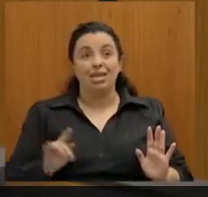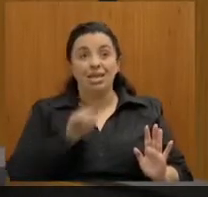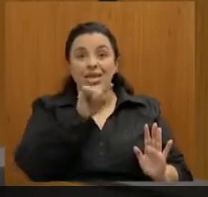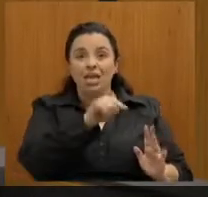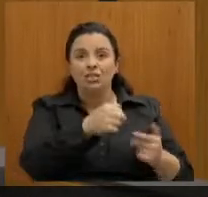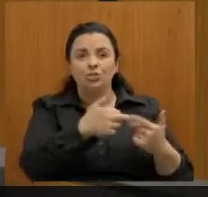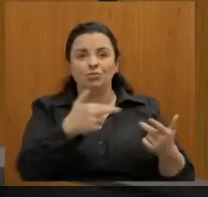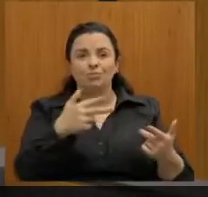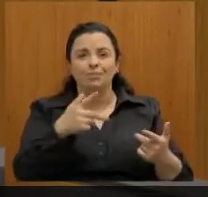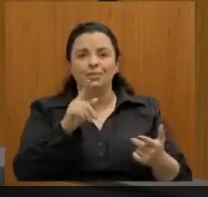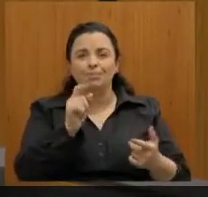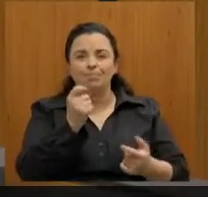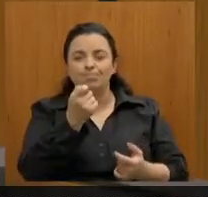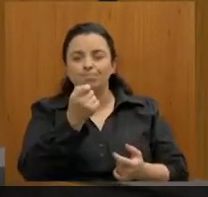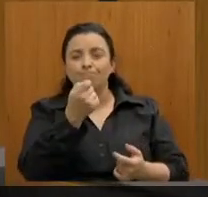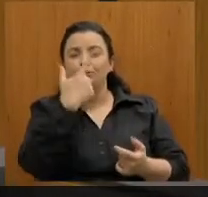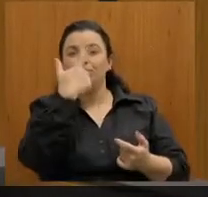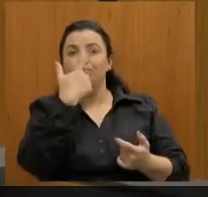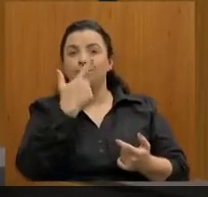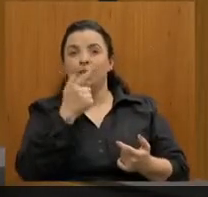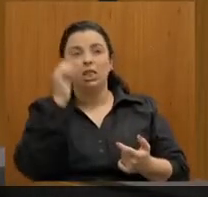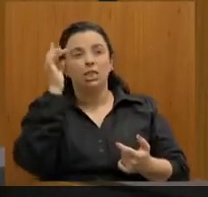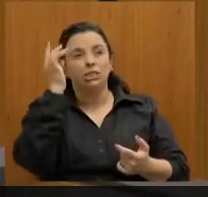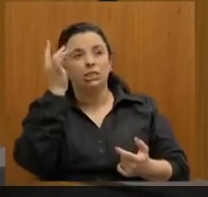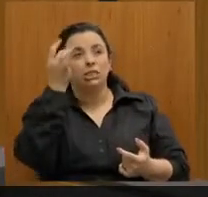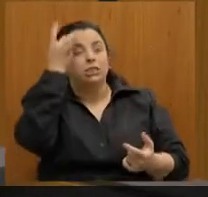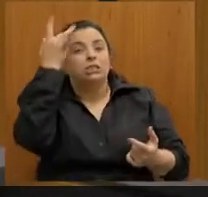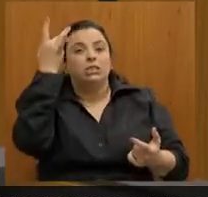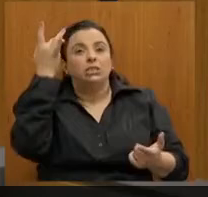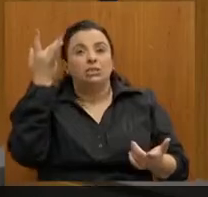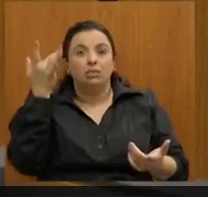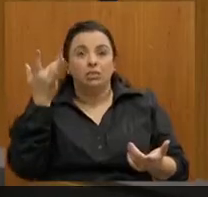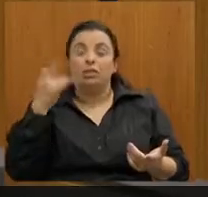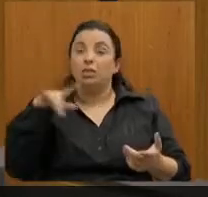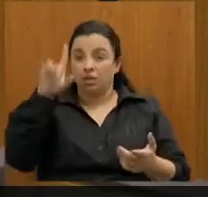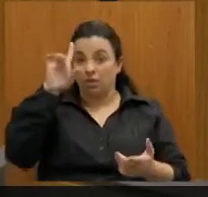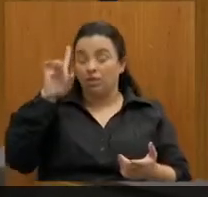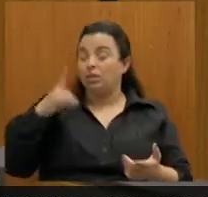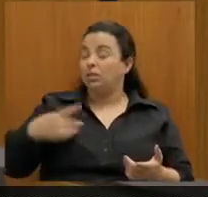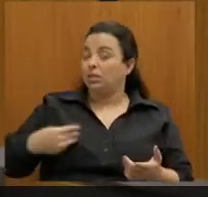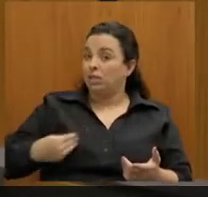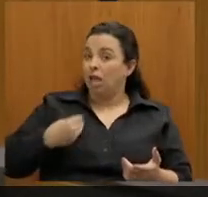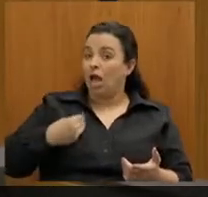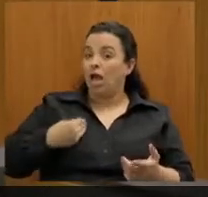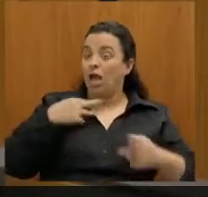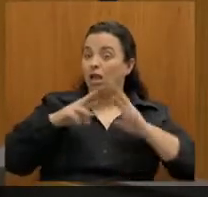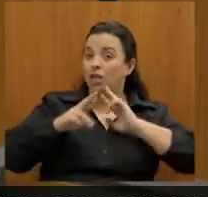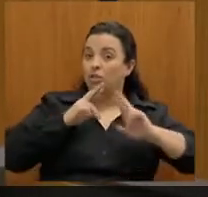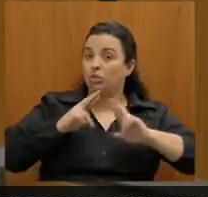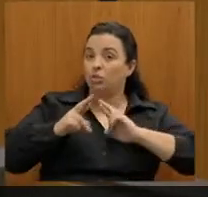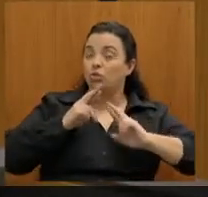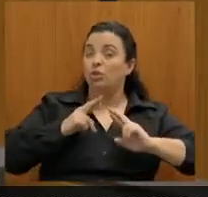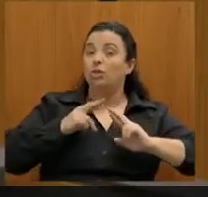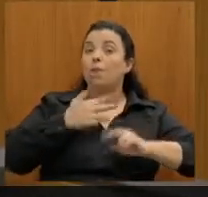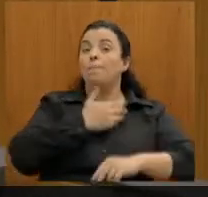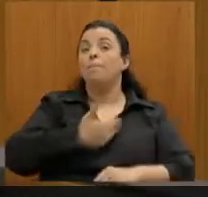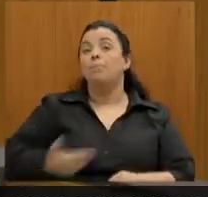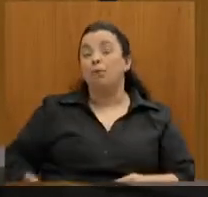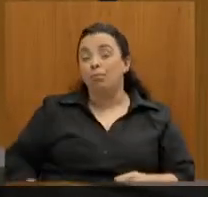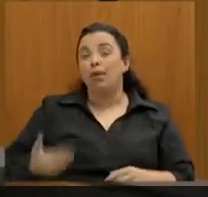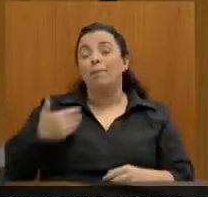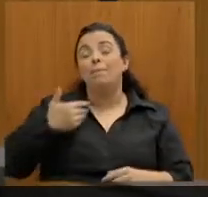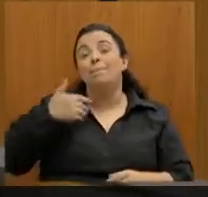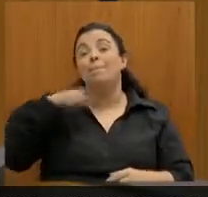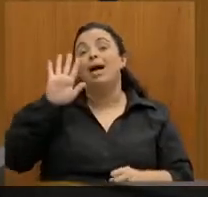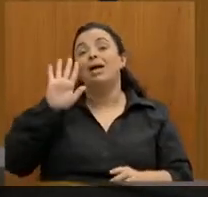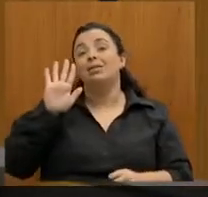na vida Pública São cada vez mais mas é mais presentes é eles em poderão as violências no âmbito da vida